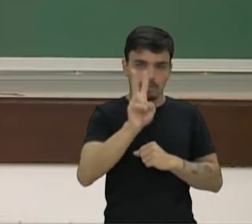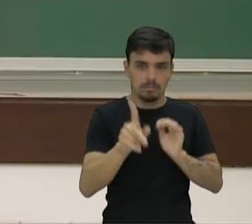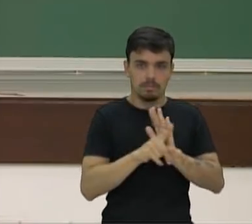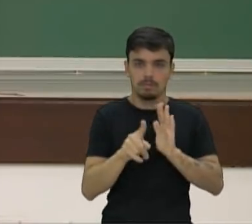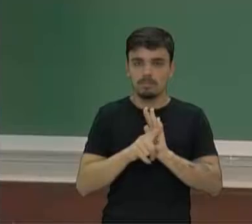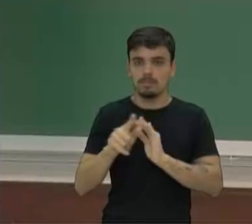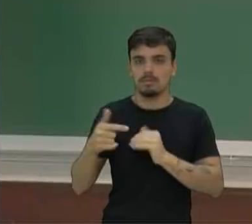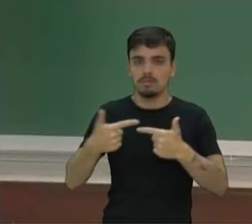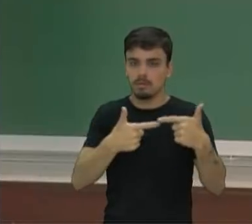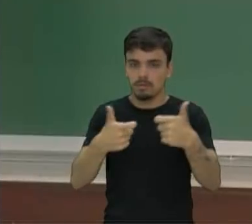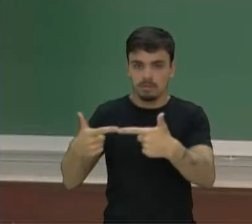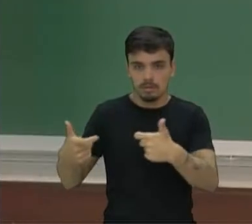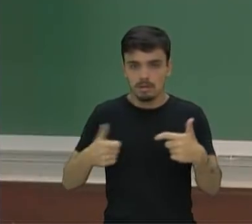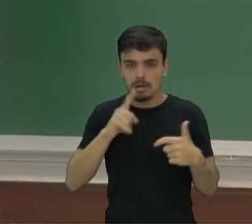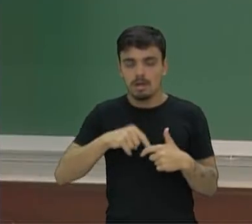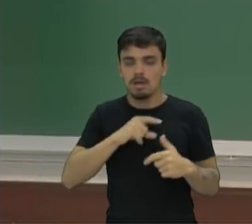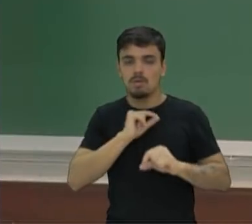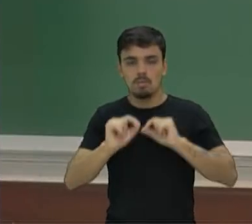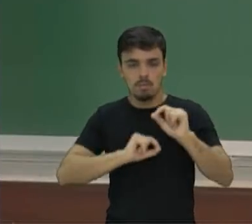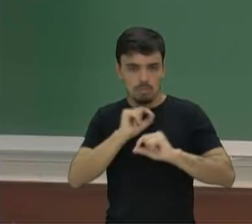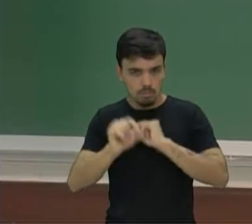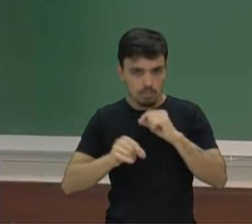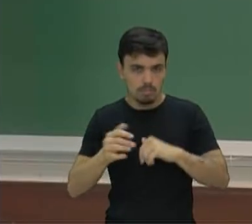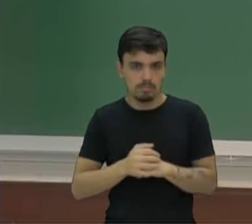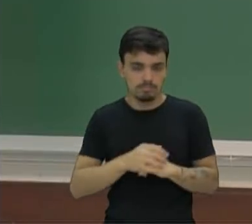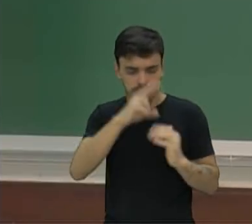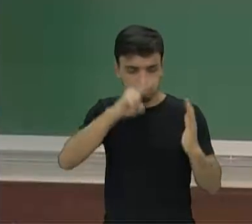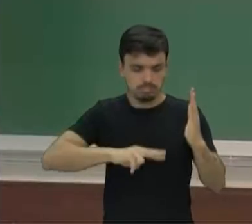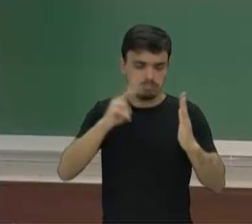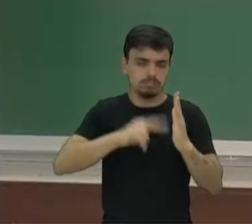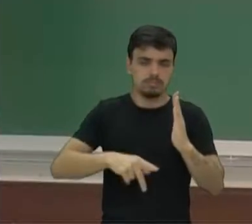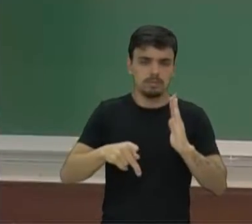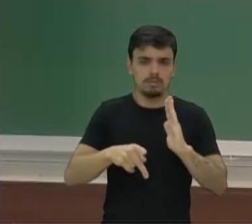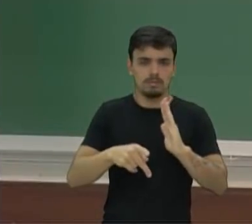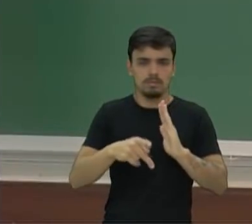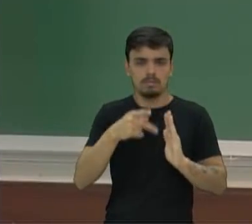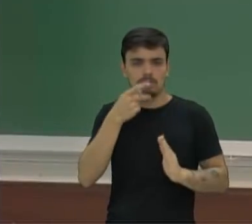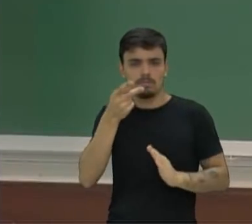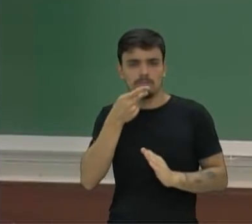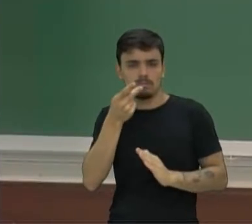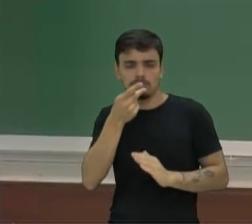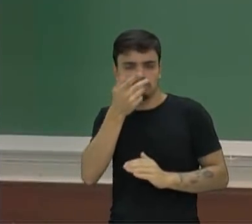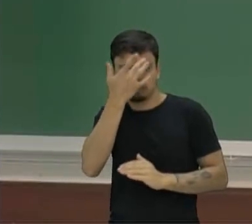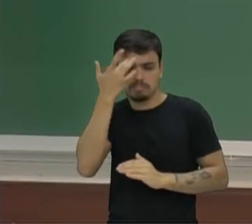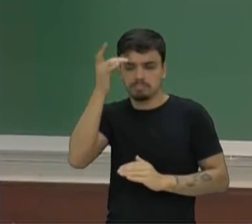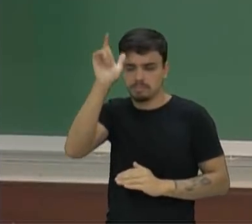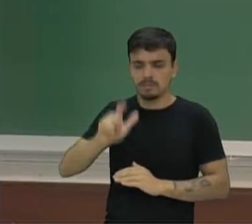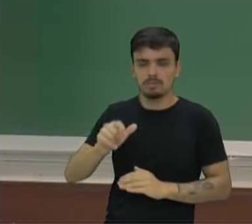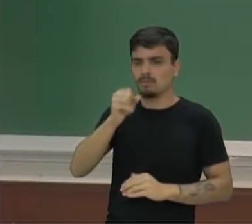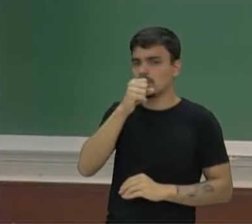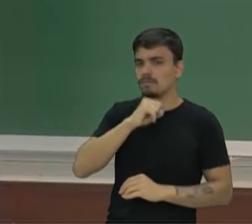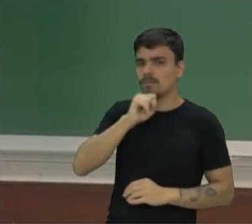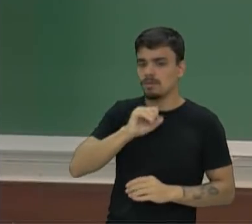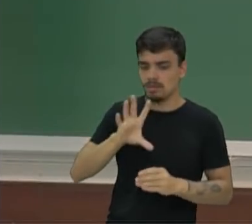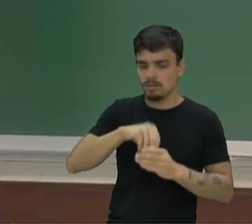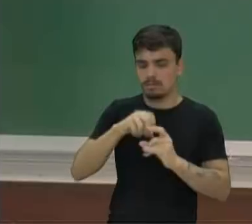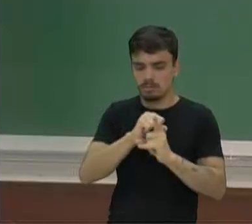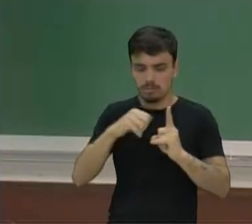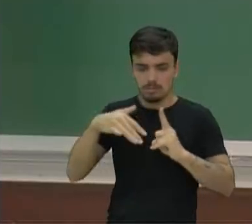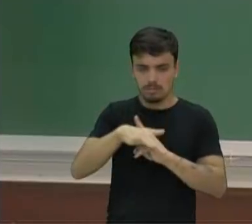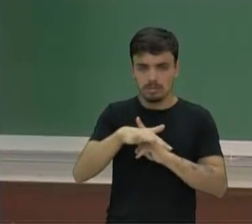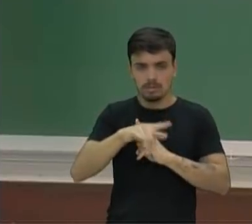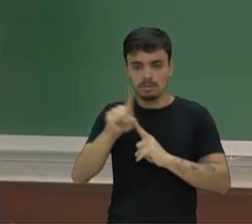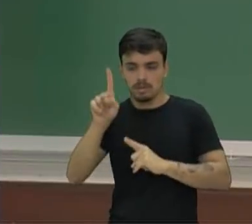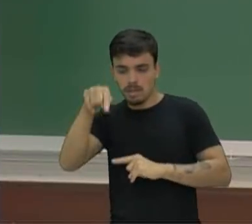guerra, era avaliado por anciãos, né, senhores sábios dentro da sociedade espartana, se ele seria